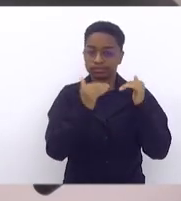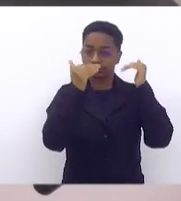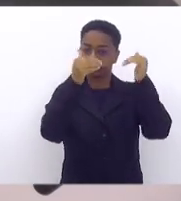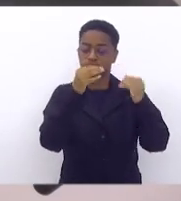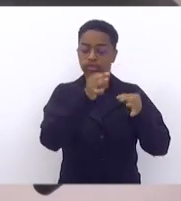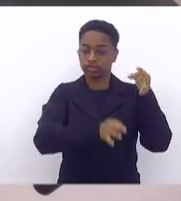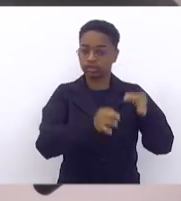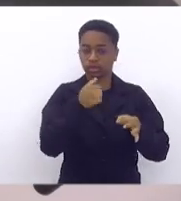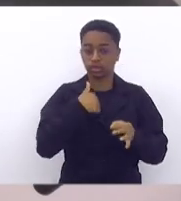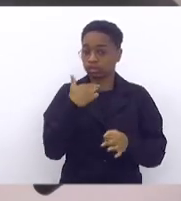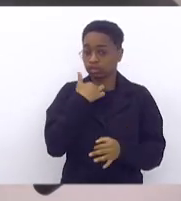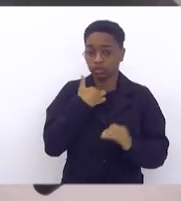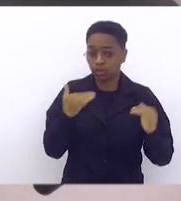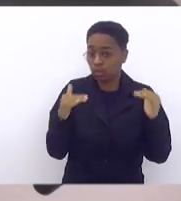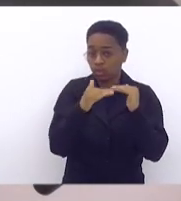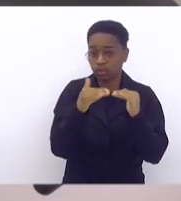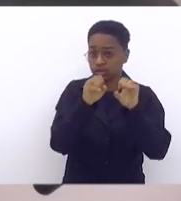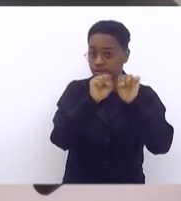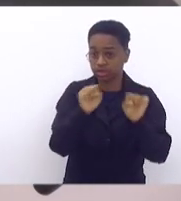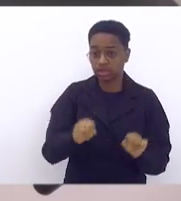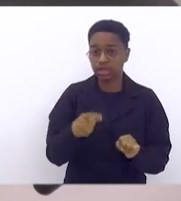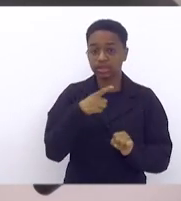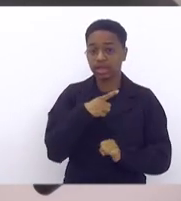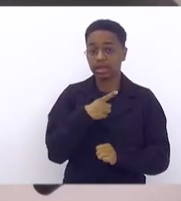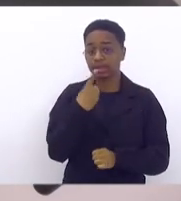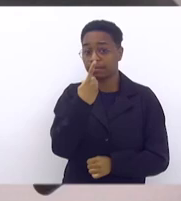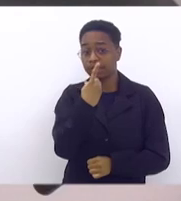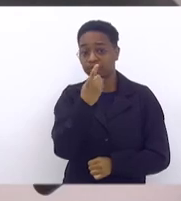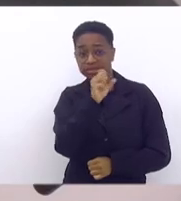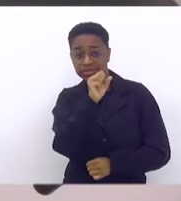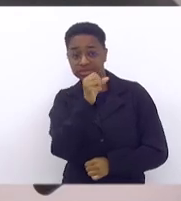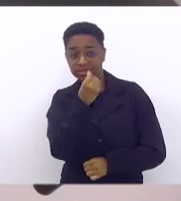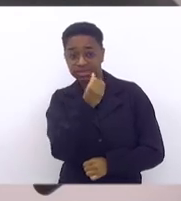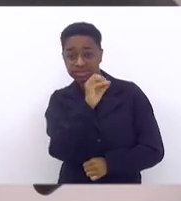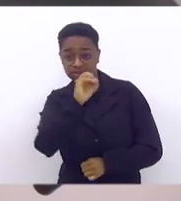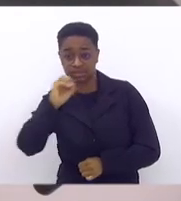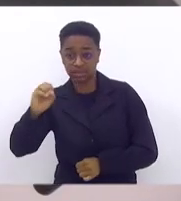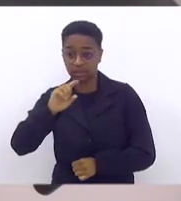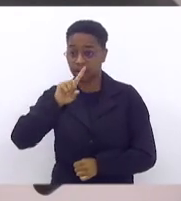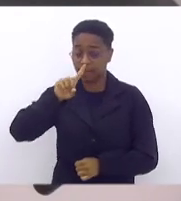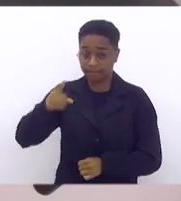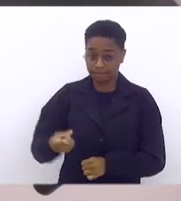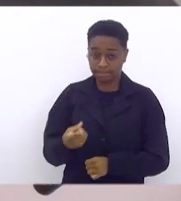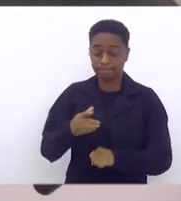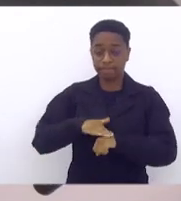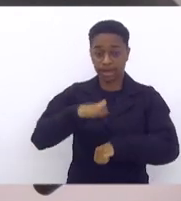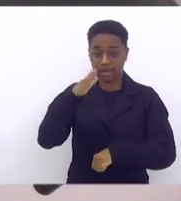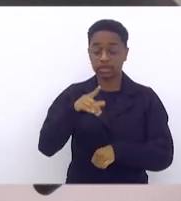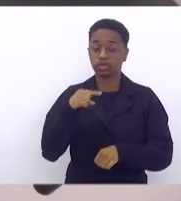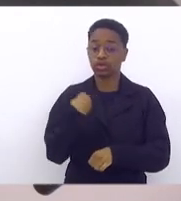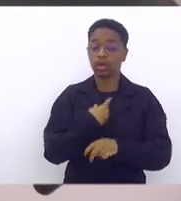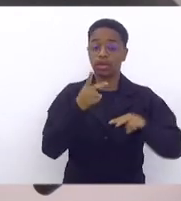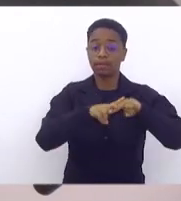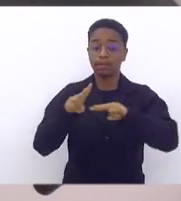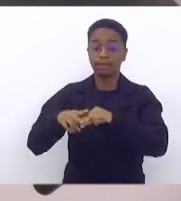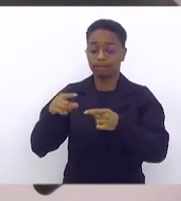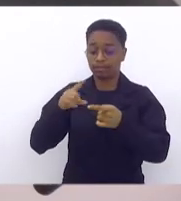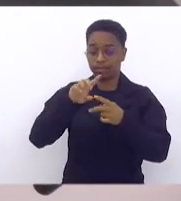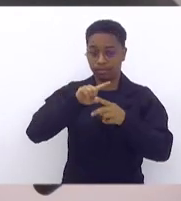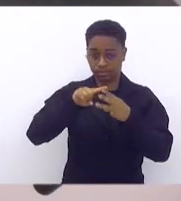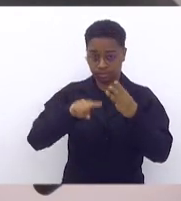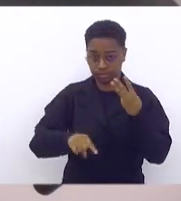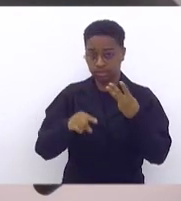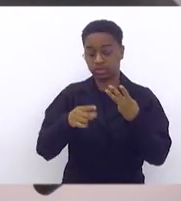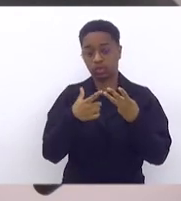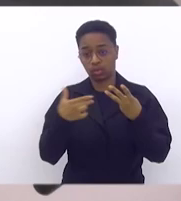favorável a um sistema desse, que a gente tem mais de 1.600 tipos penais. Encarcera, basicamente, por 3 delitos. E são exatamente